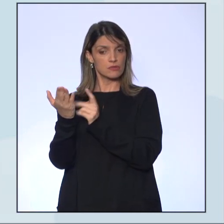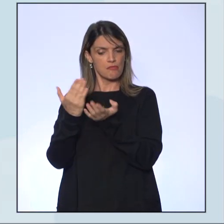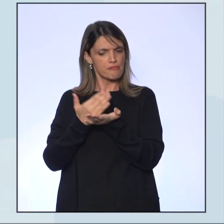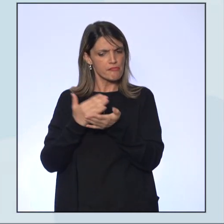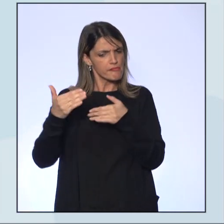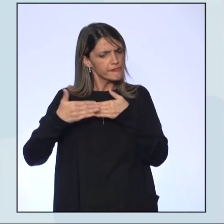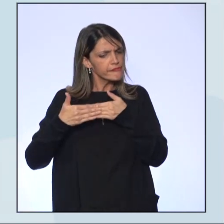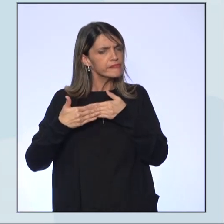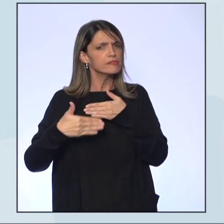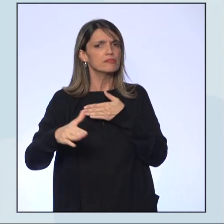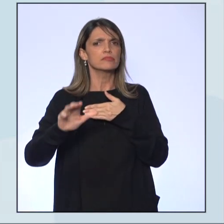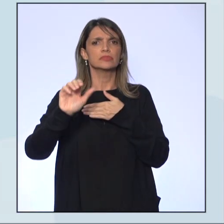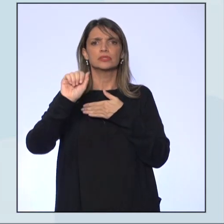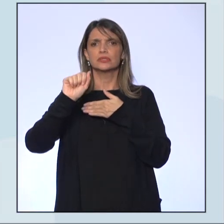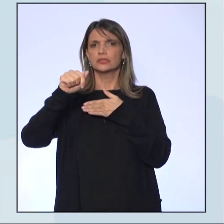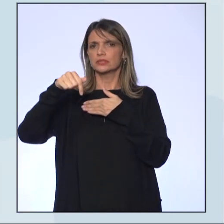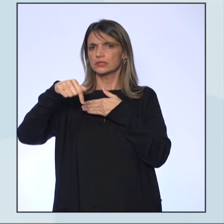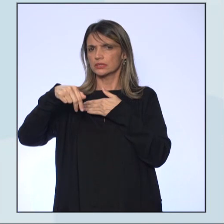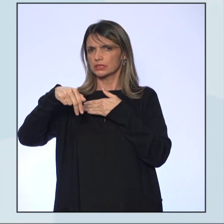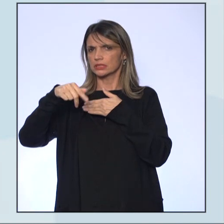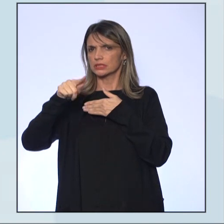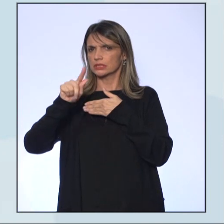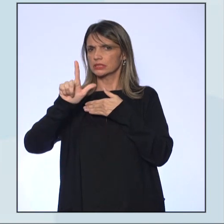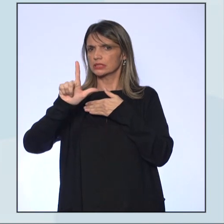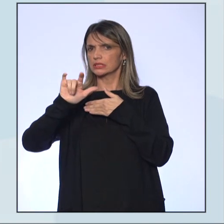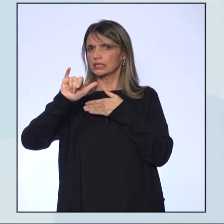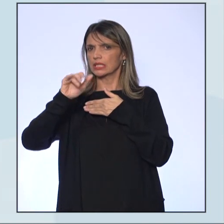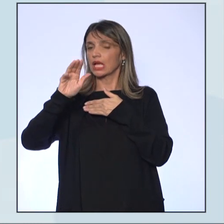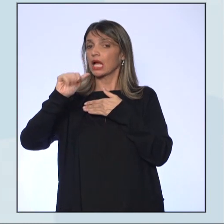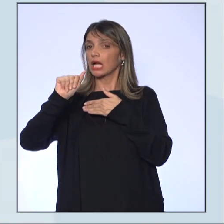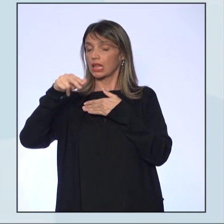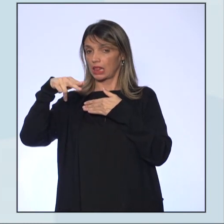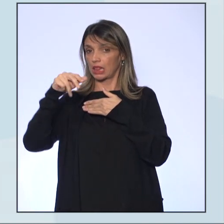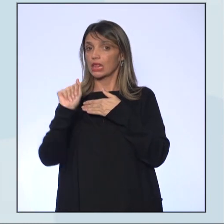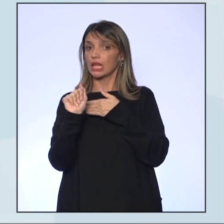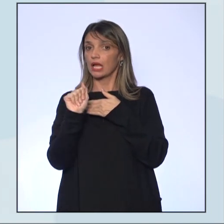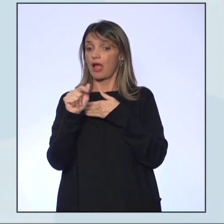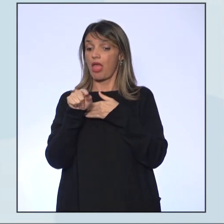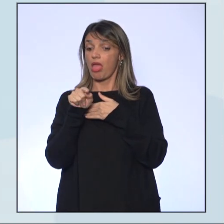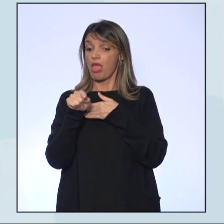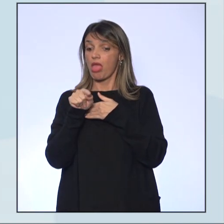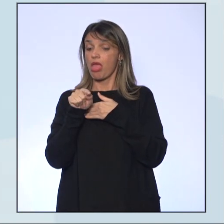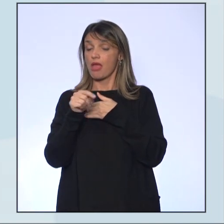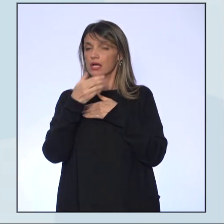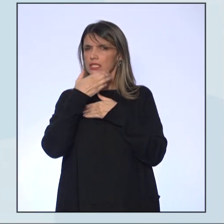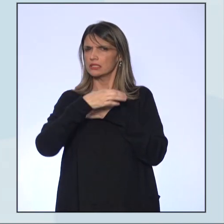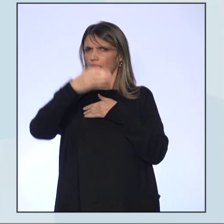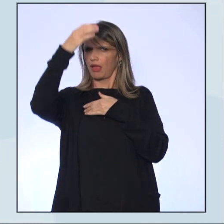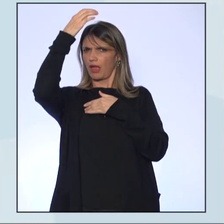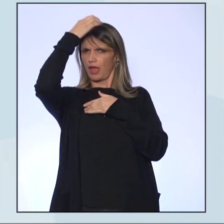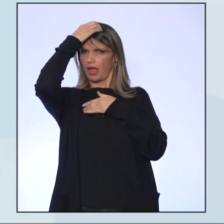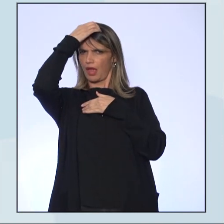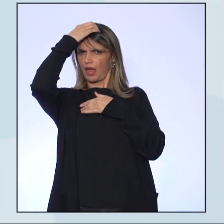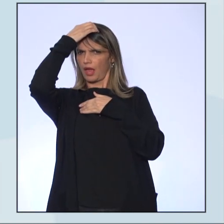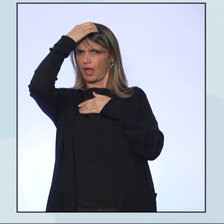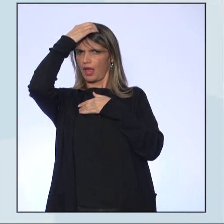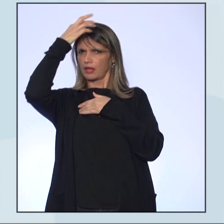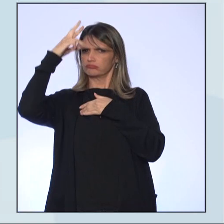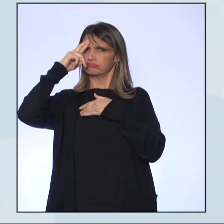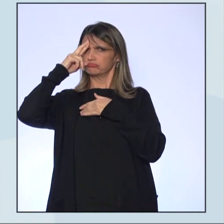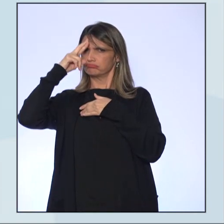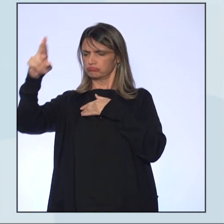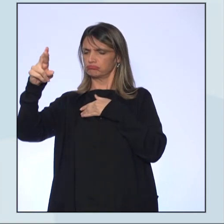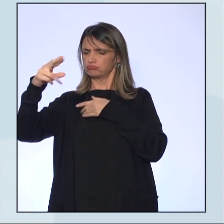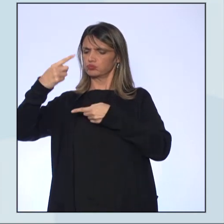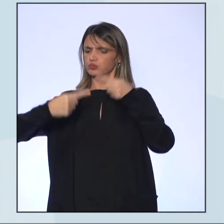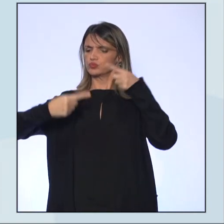chamar Anglicana Eclésia, ou seja, igreja anglicana, e que esse rei, sendo chefe político e também religioso,